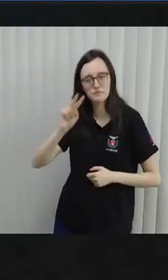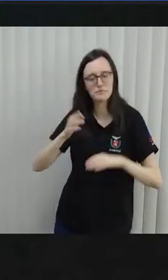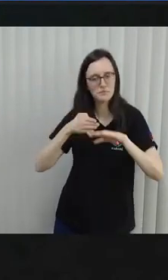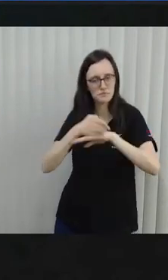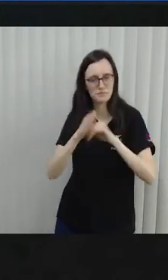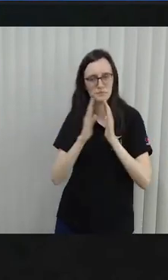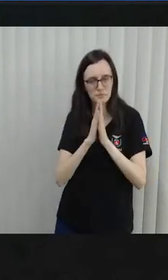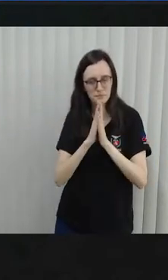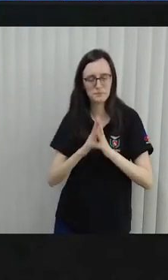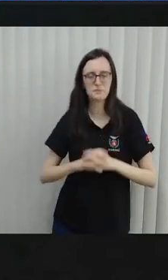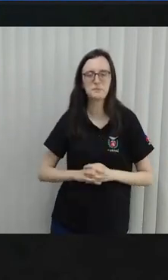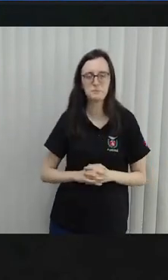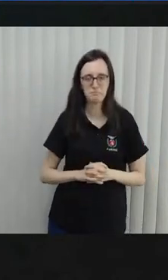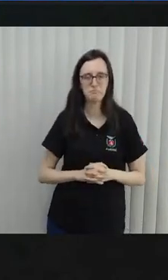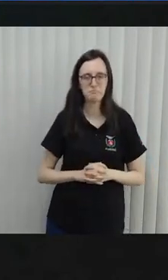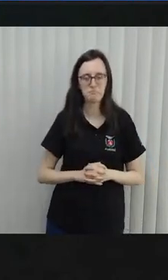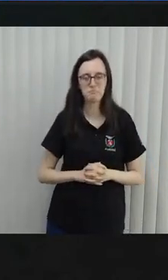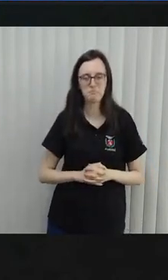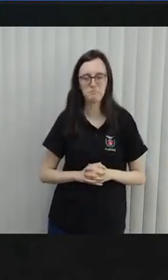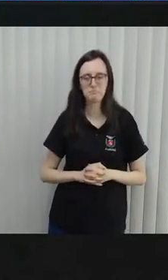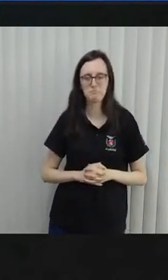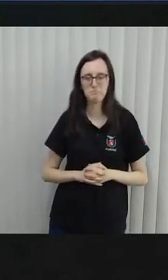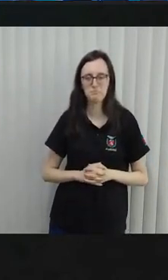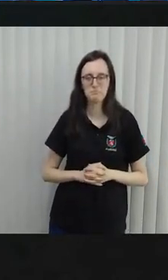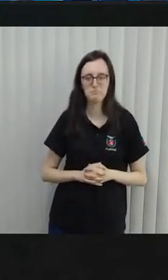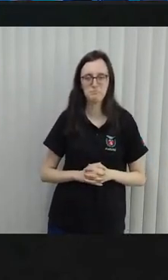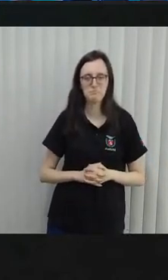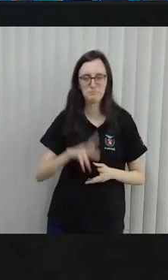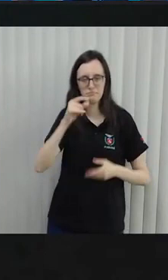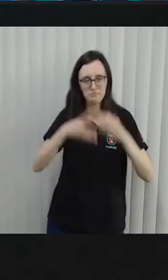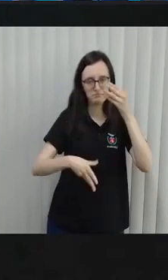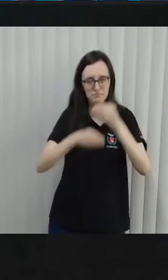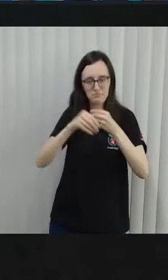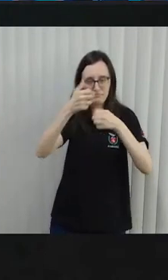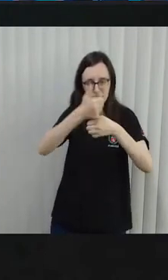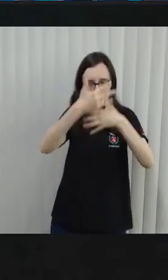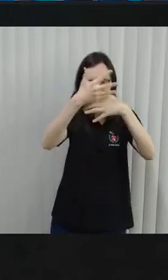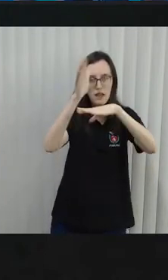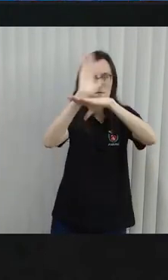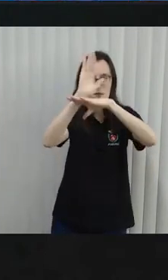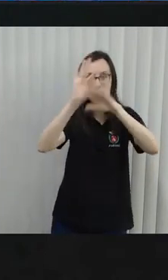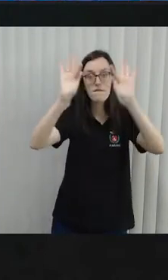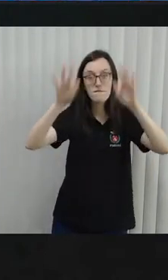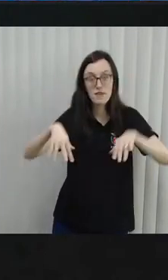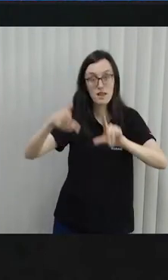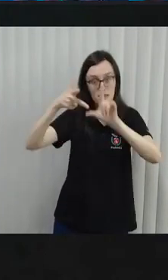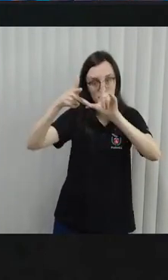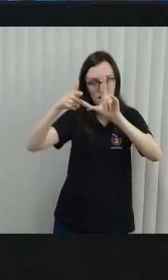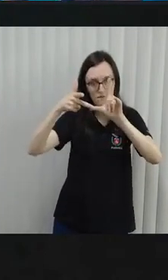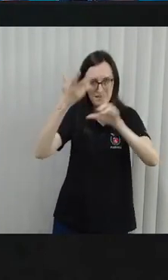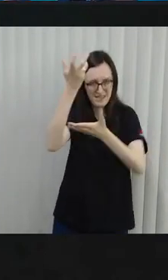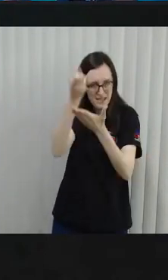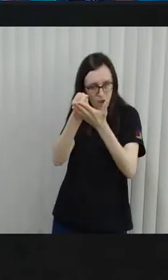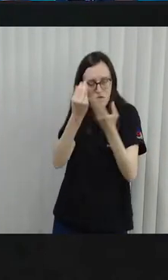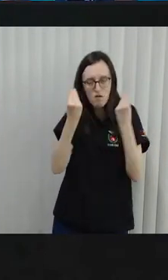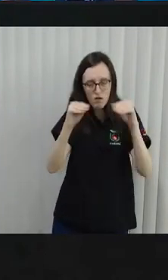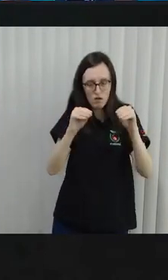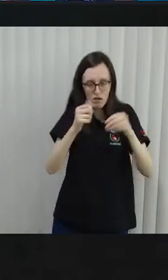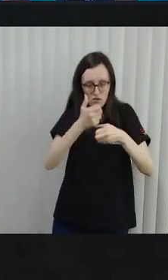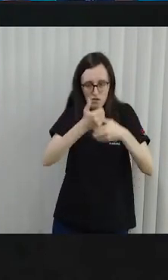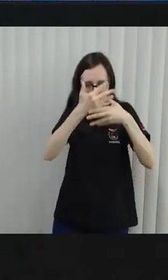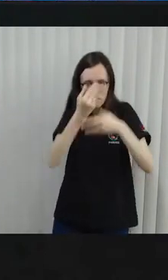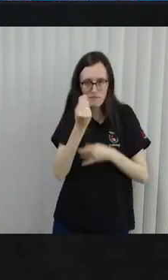gentileza, pra galera. A gente vai adicionar na descrição do vídeo, tá, gente? Depois de acabar a live aqui, a gente coloca lá.